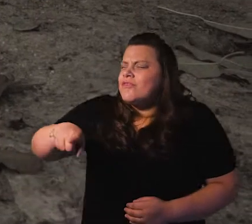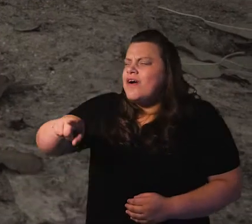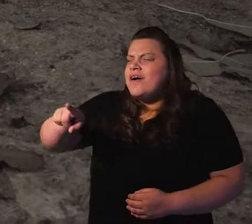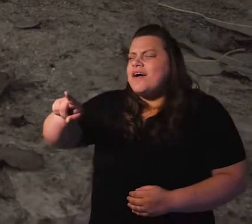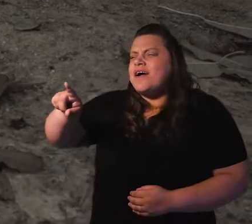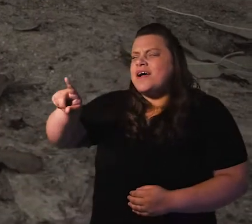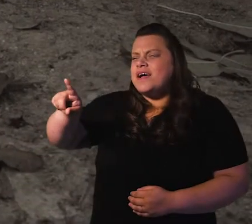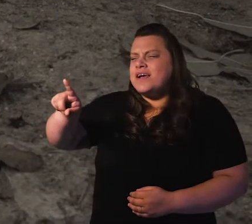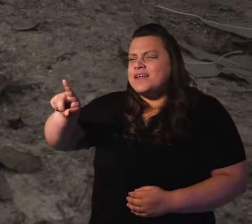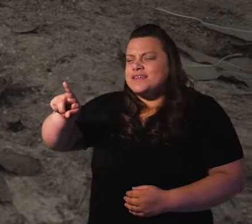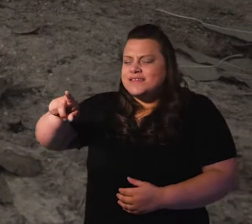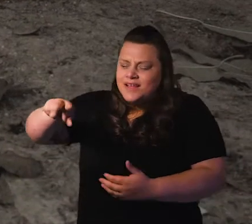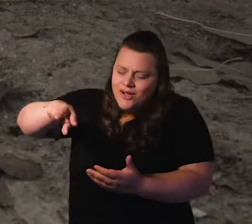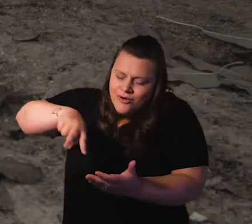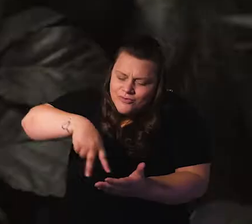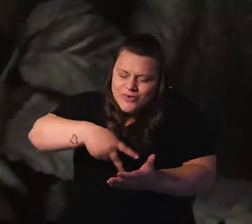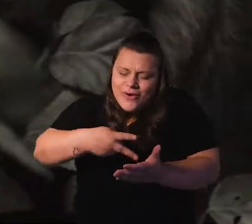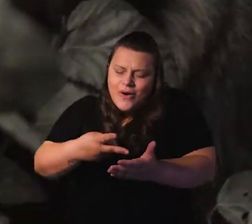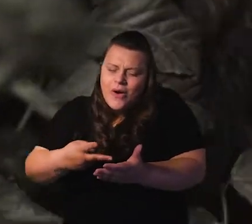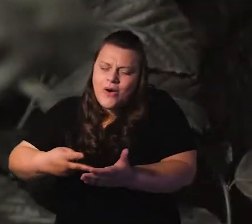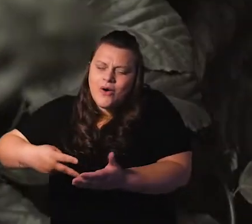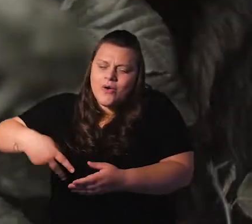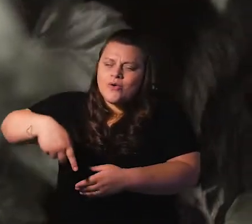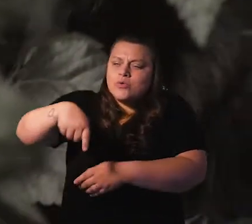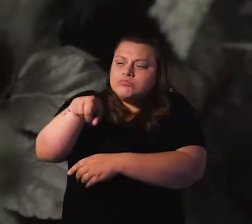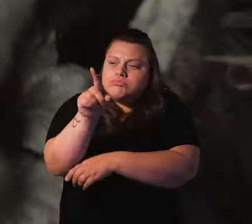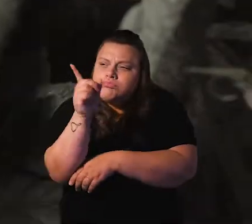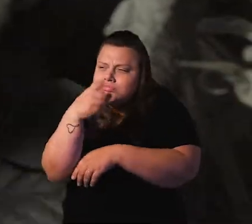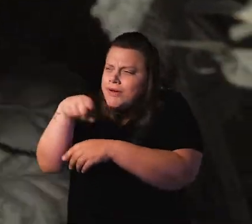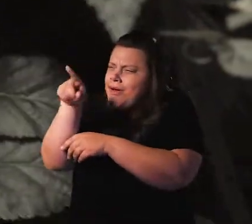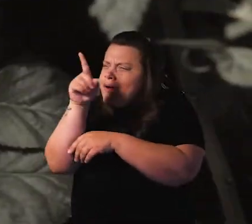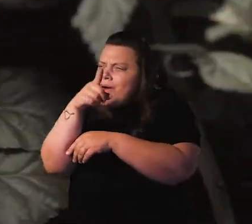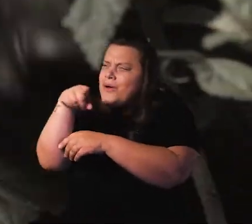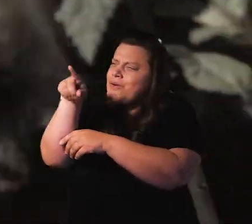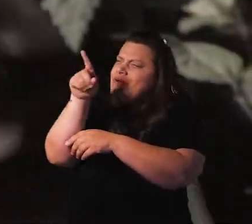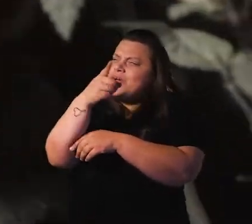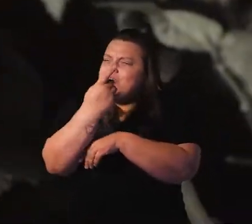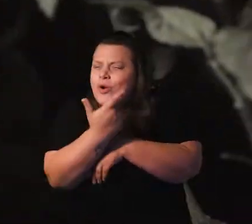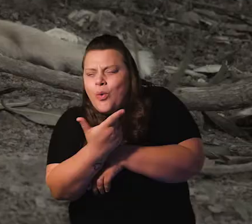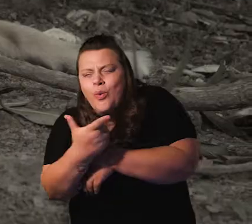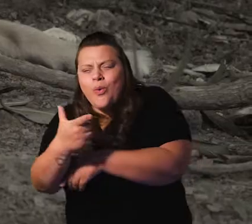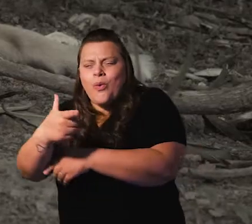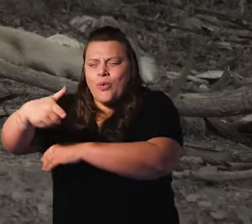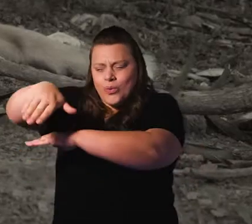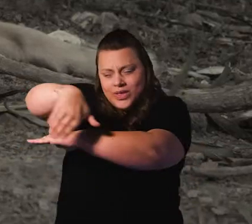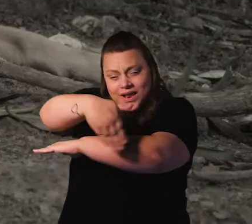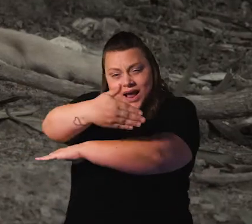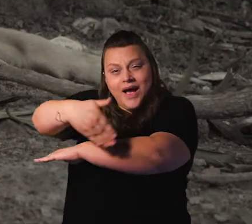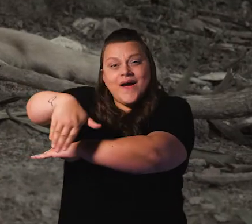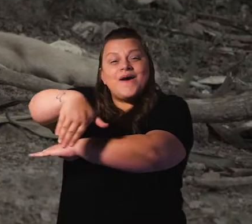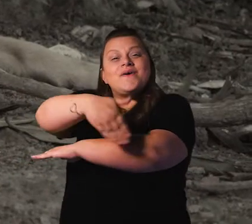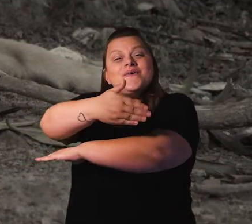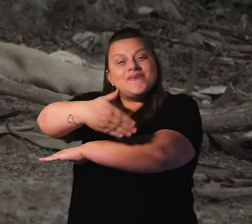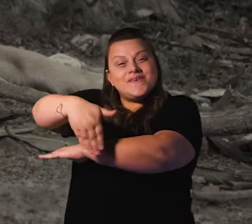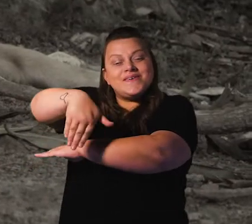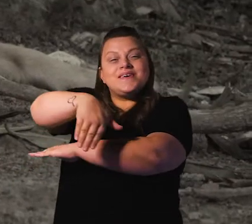Vai dançar teu corpo Em outras